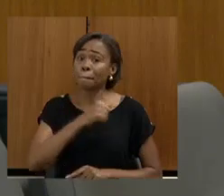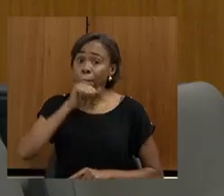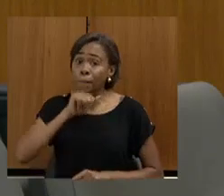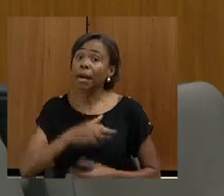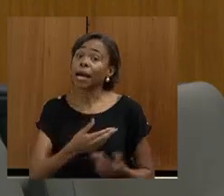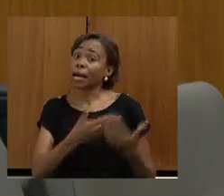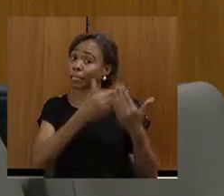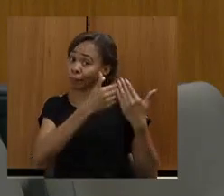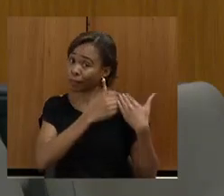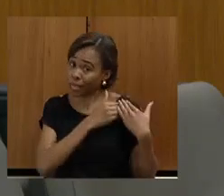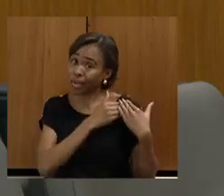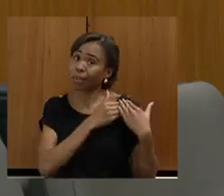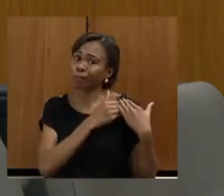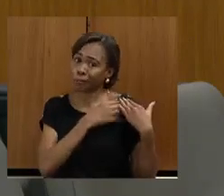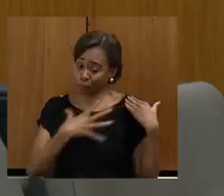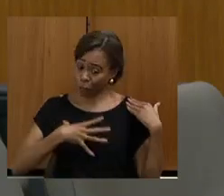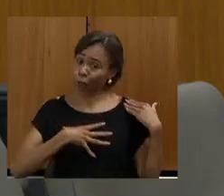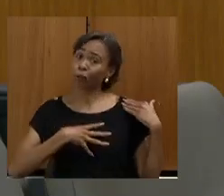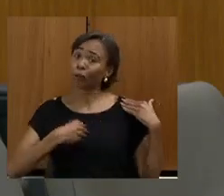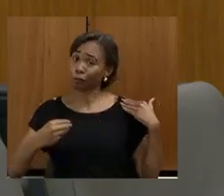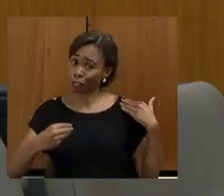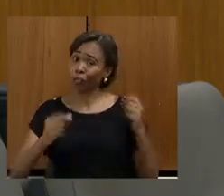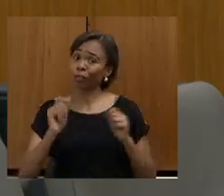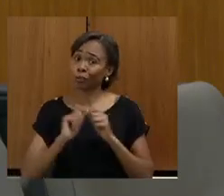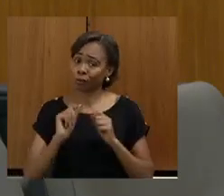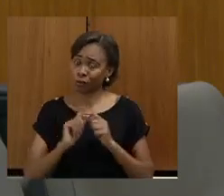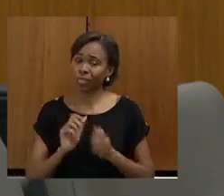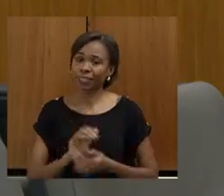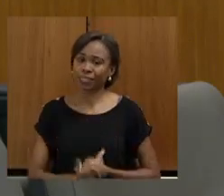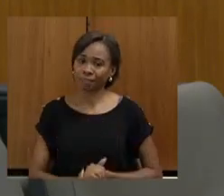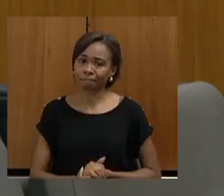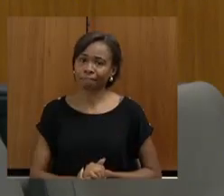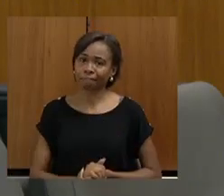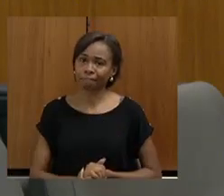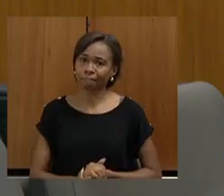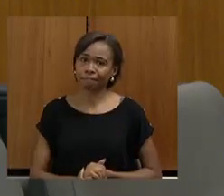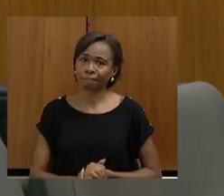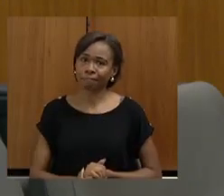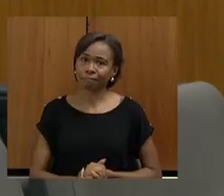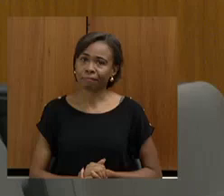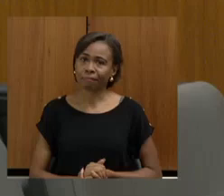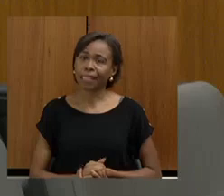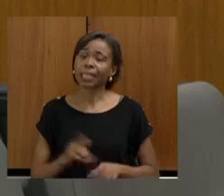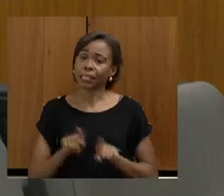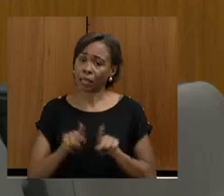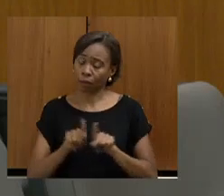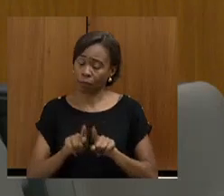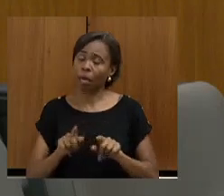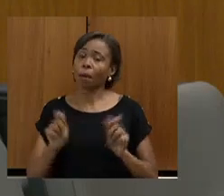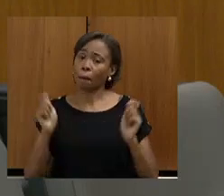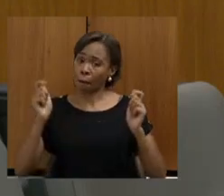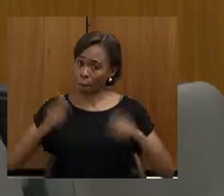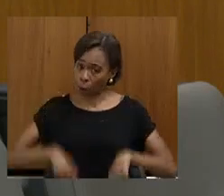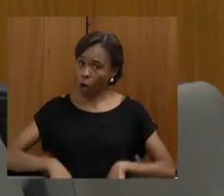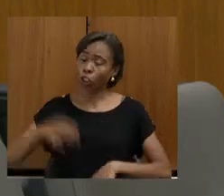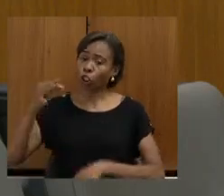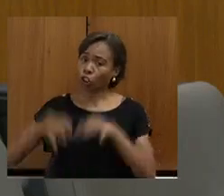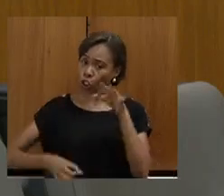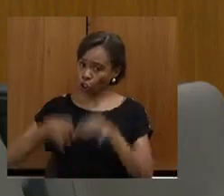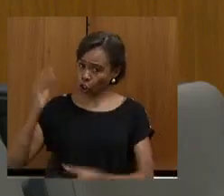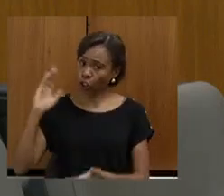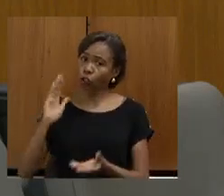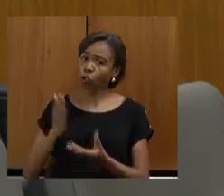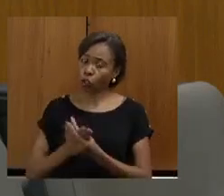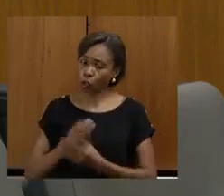praticados pelos filhos menores e ainda é possível a reparação civil nesses casos. Os danos